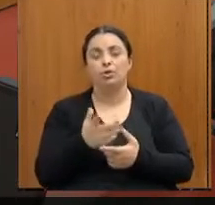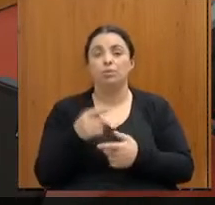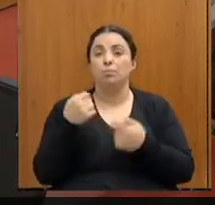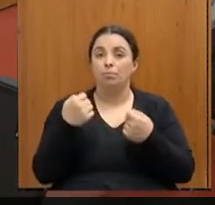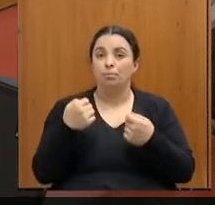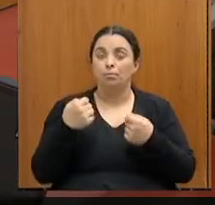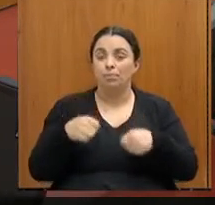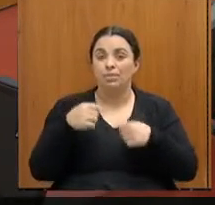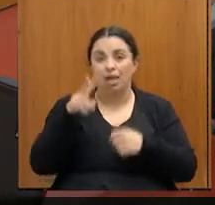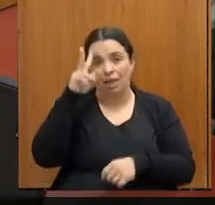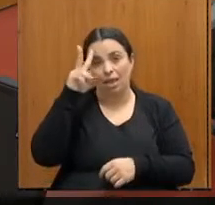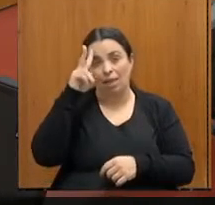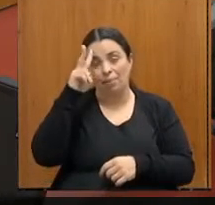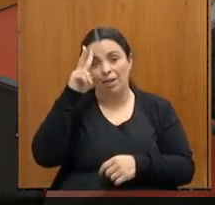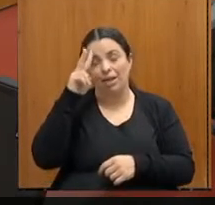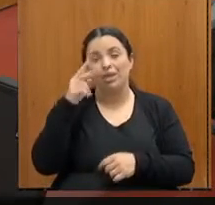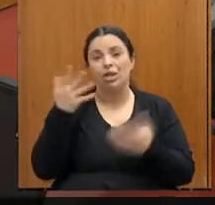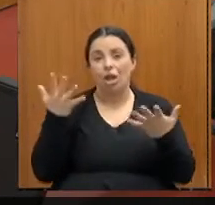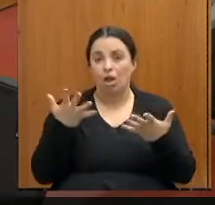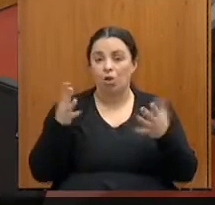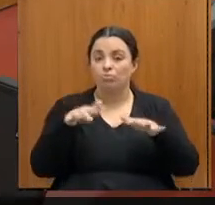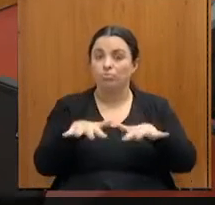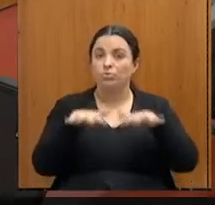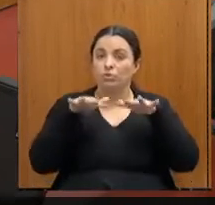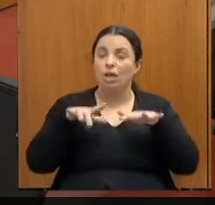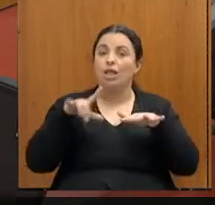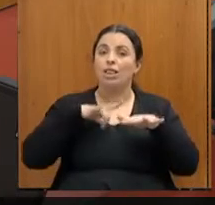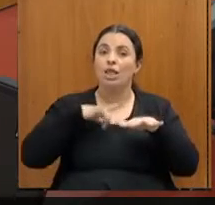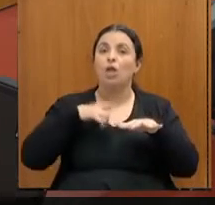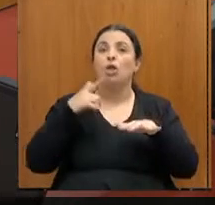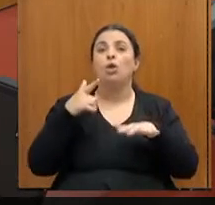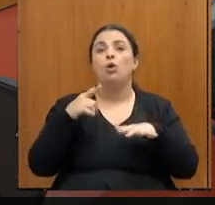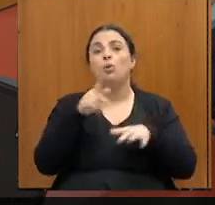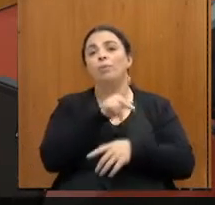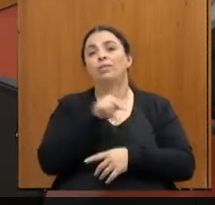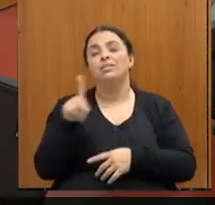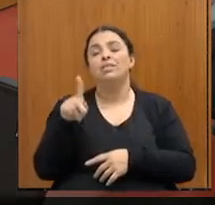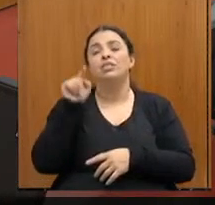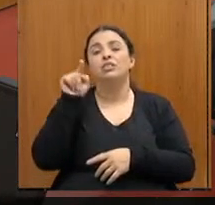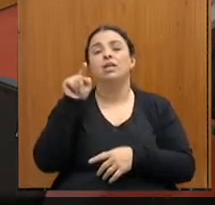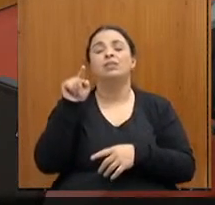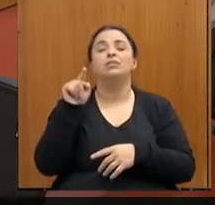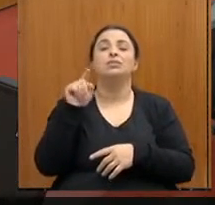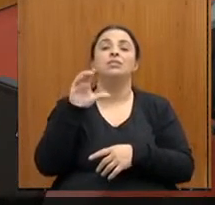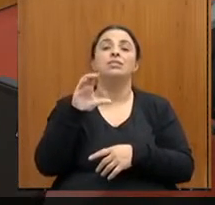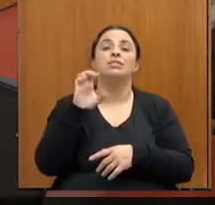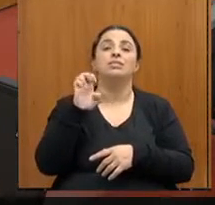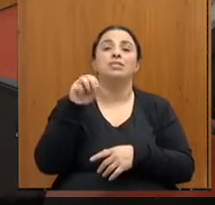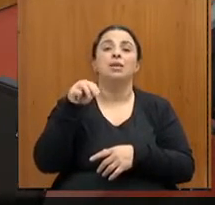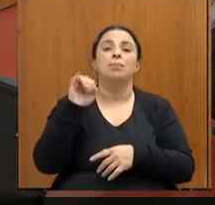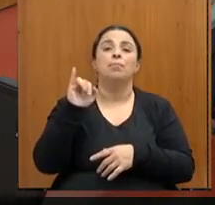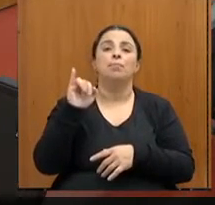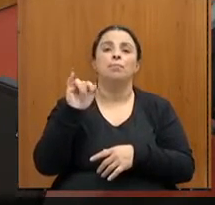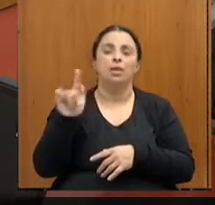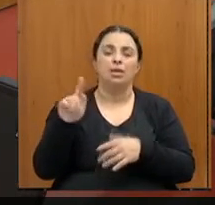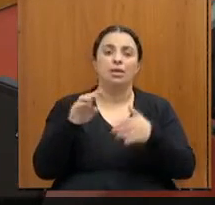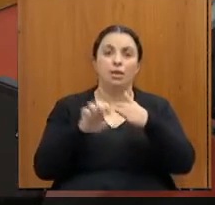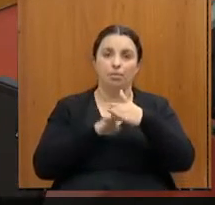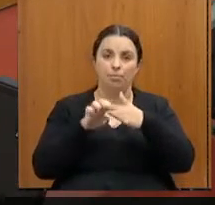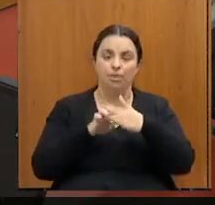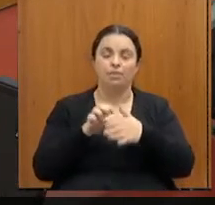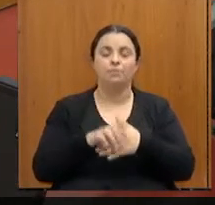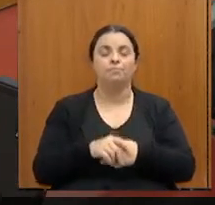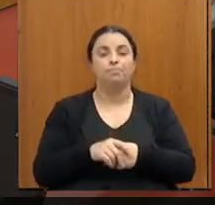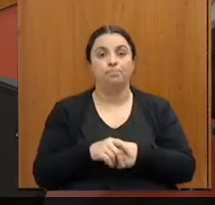vale lembrar nós ainda teremos nesta audiência a presença do presidente da Cemig perfeitamente Presidente é só